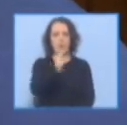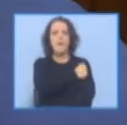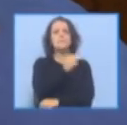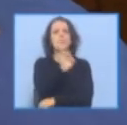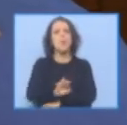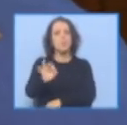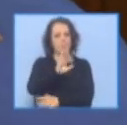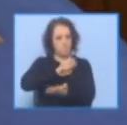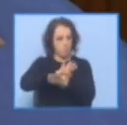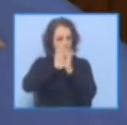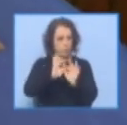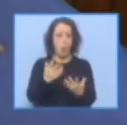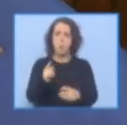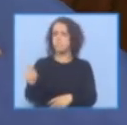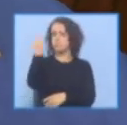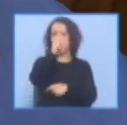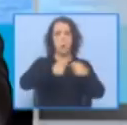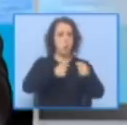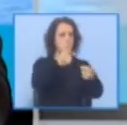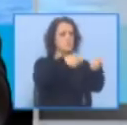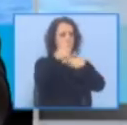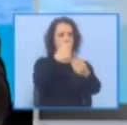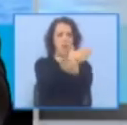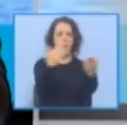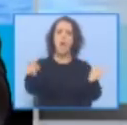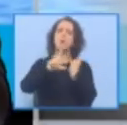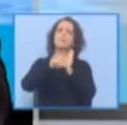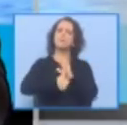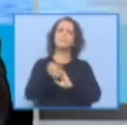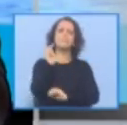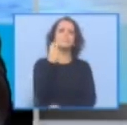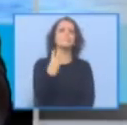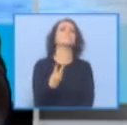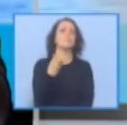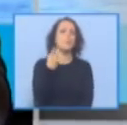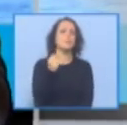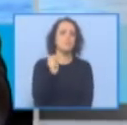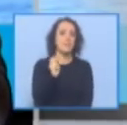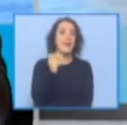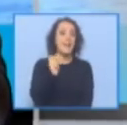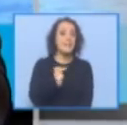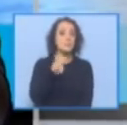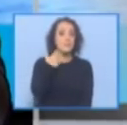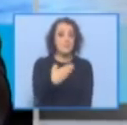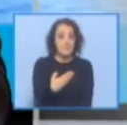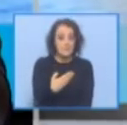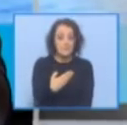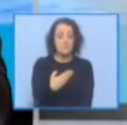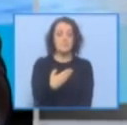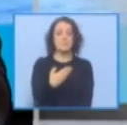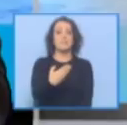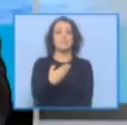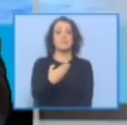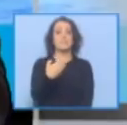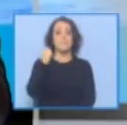está disponível nas livrarias. E é um dicionário... É um projeto de quantos anos? Foi um projeto de 7 anos, que envolveu